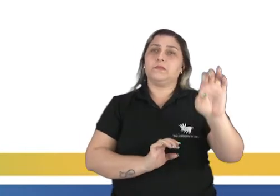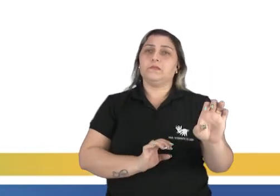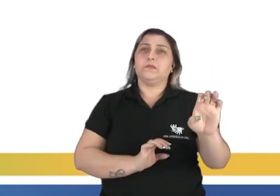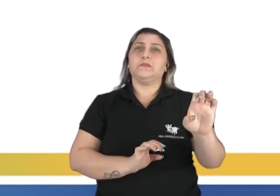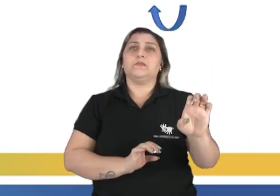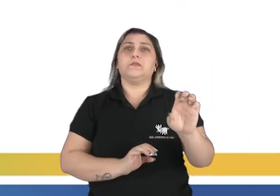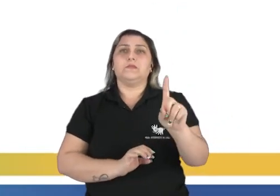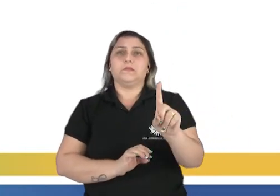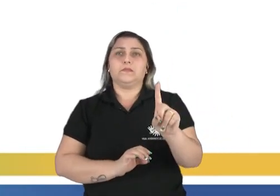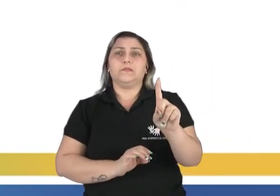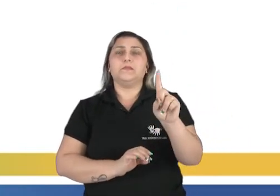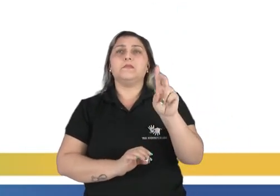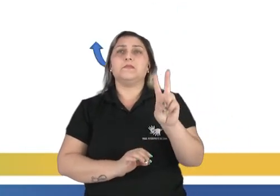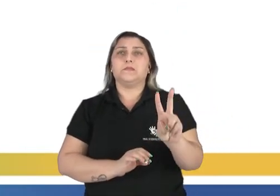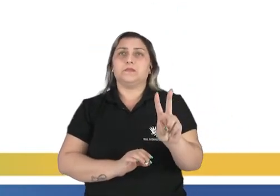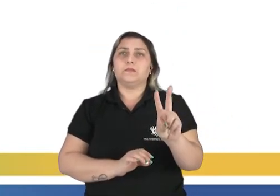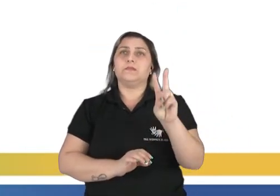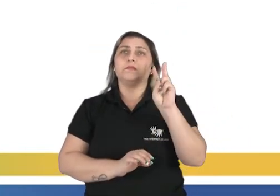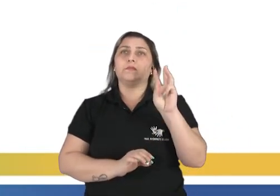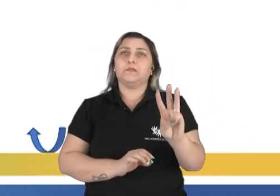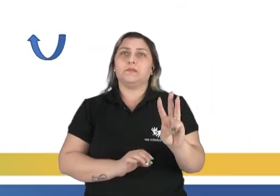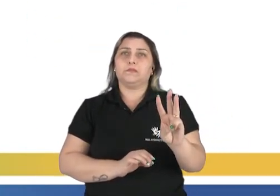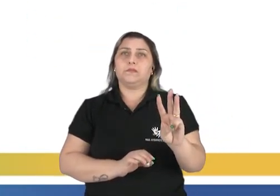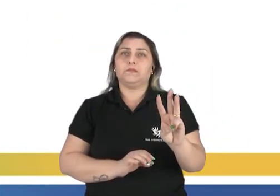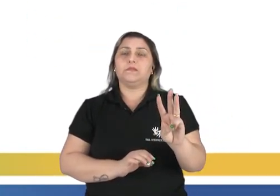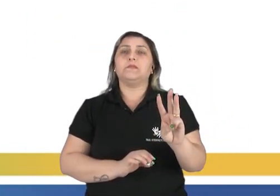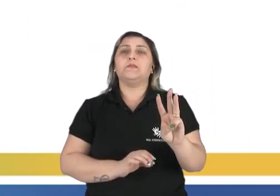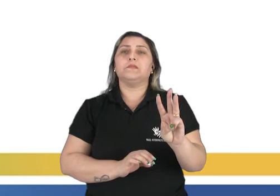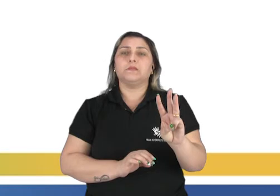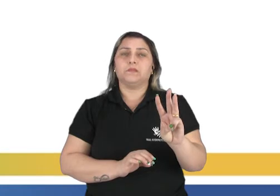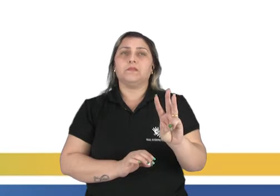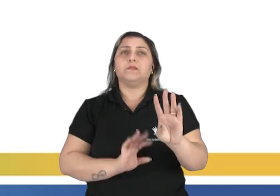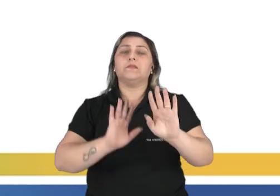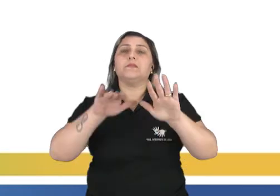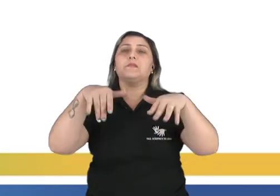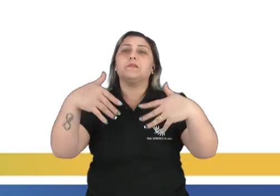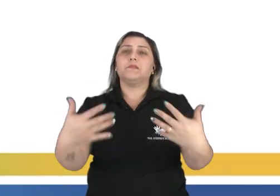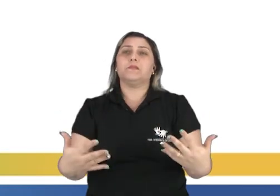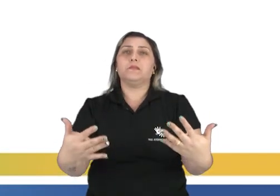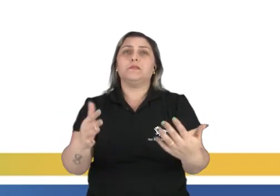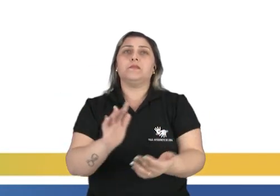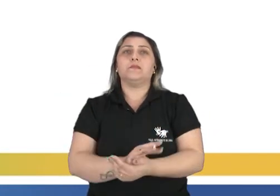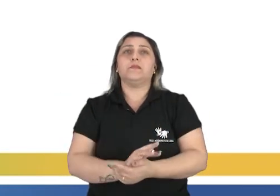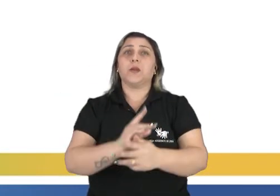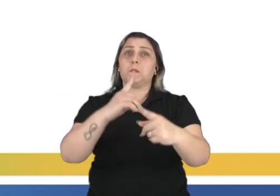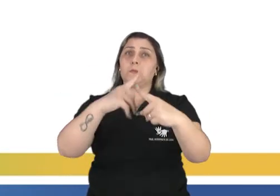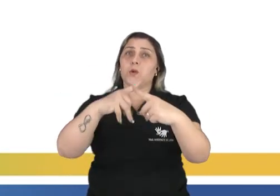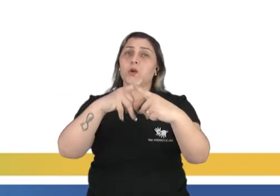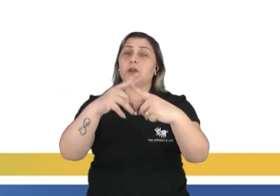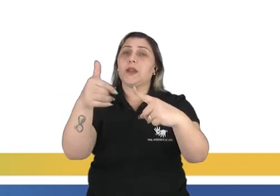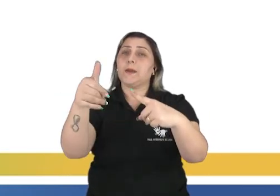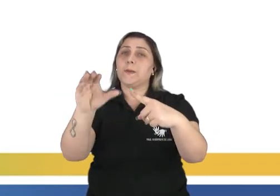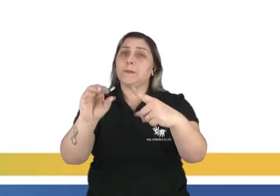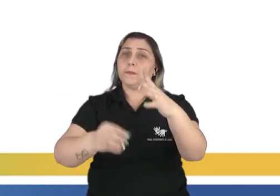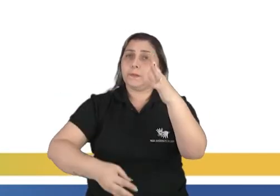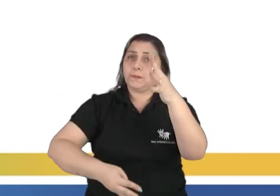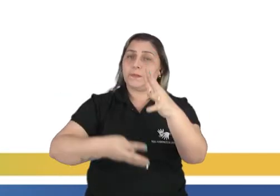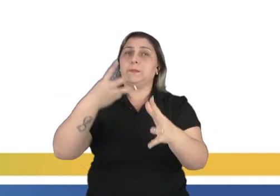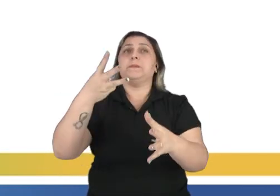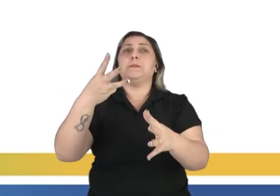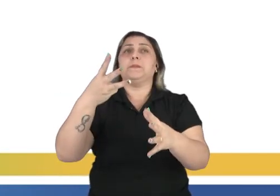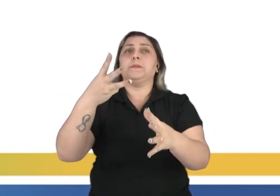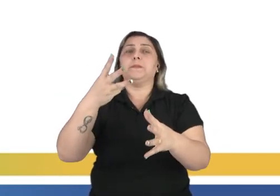Aqui nós temos 1, 2, 3. Qual o próximo passo, professor? Né? Vamos ter que fazer o